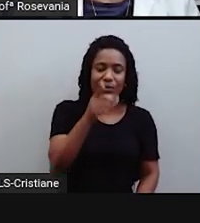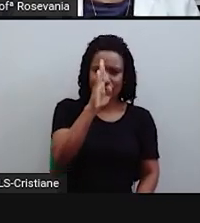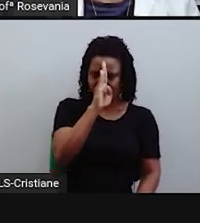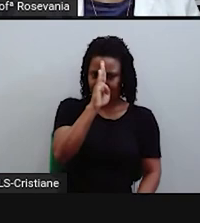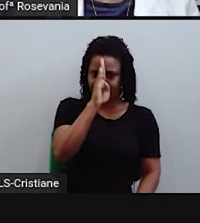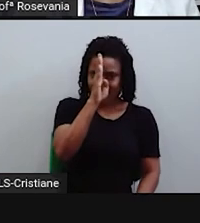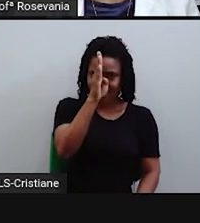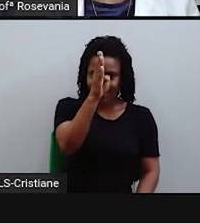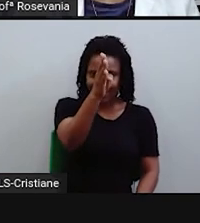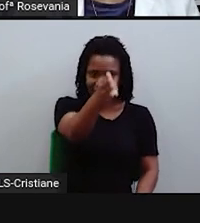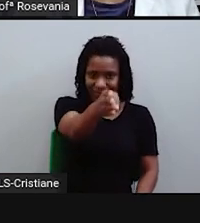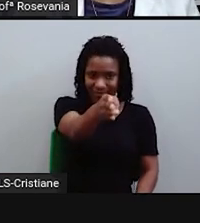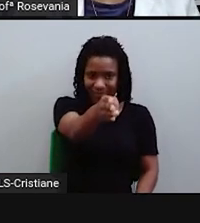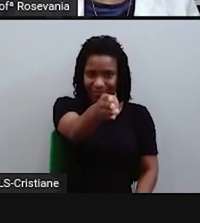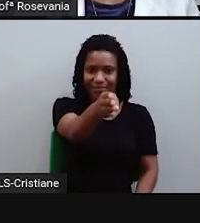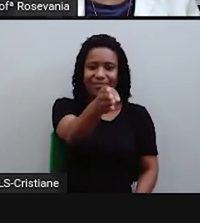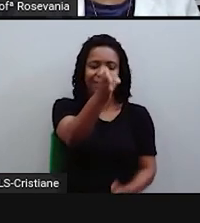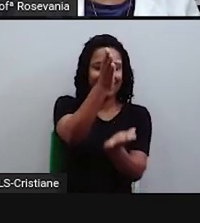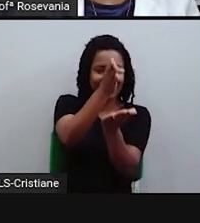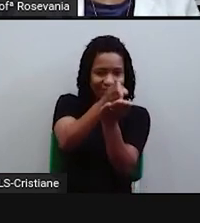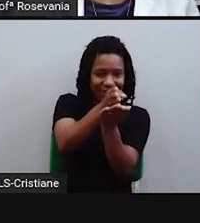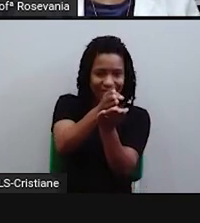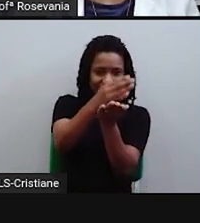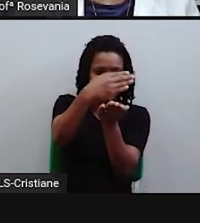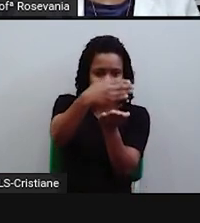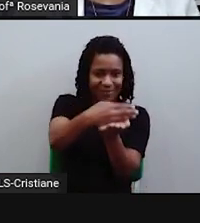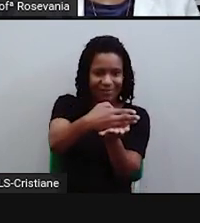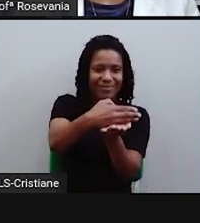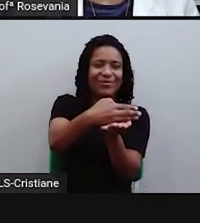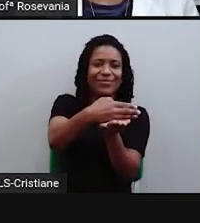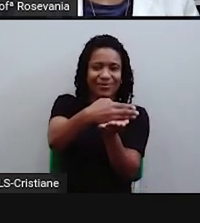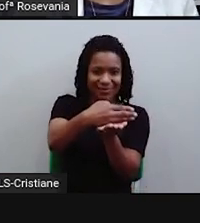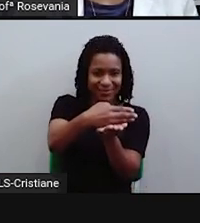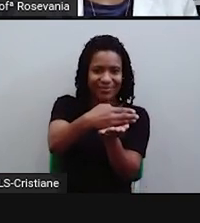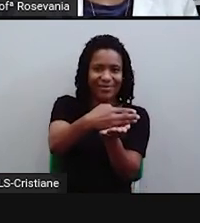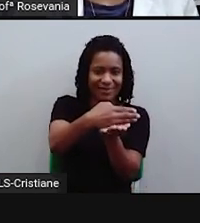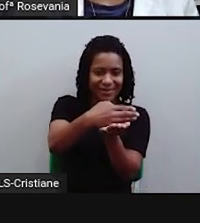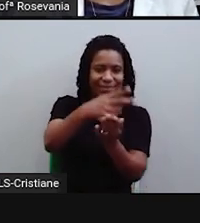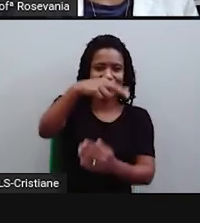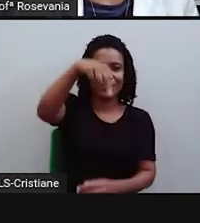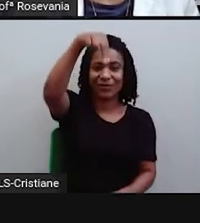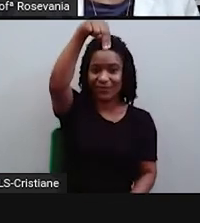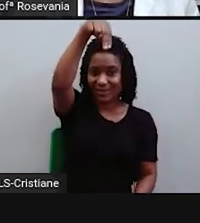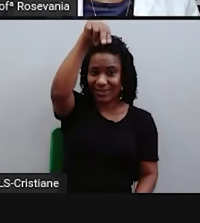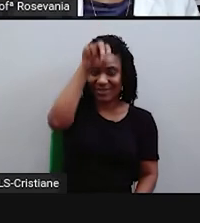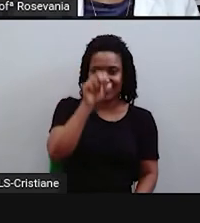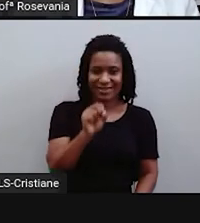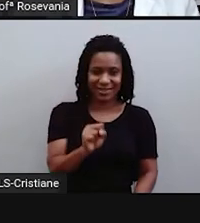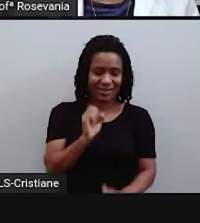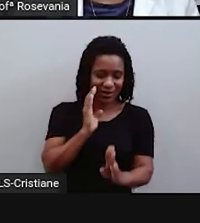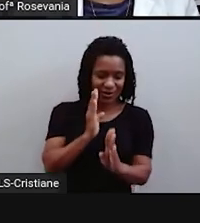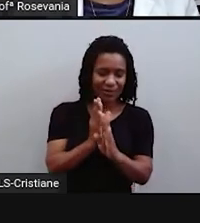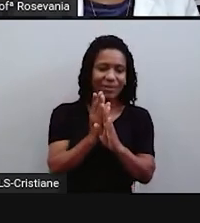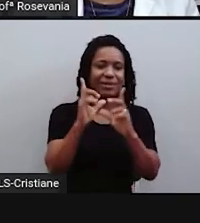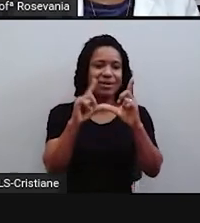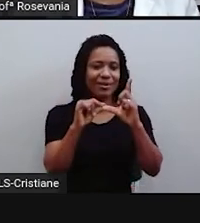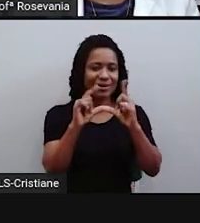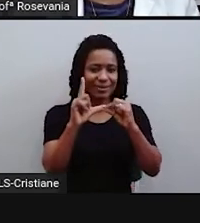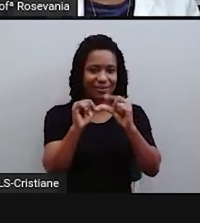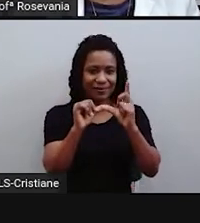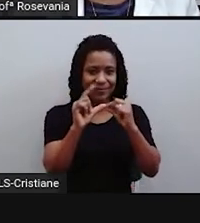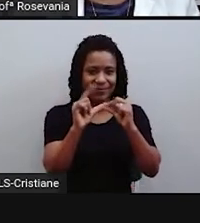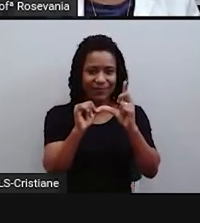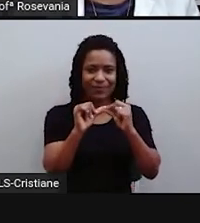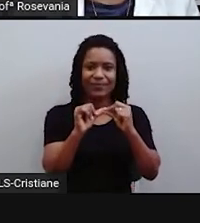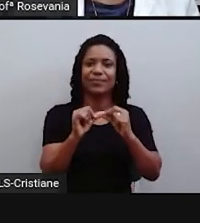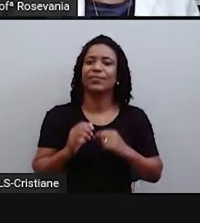horizonte, divide em quatro partes e meia, e você já chega, né, na estrela de Magalhães, e que vai dar a ideia, né,